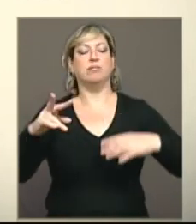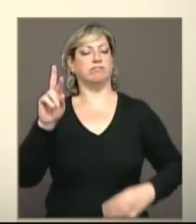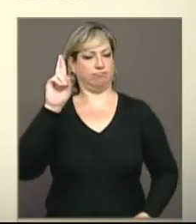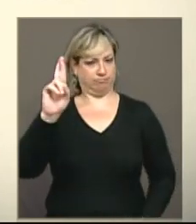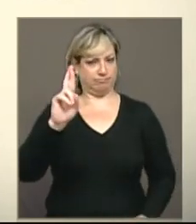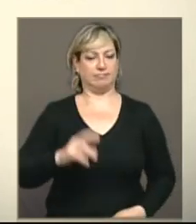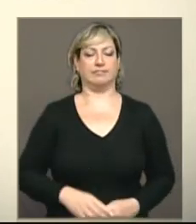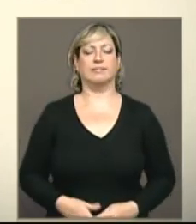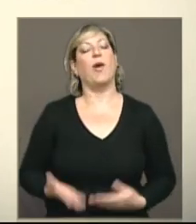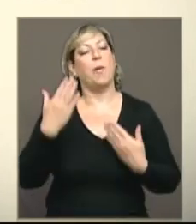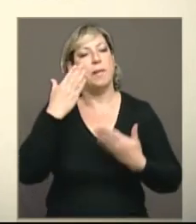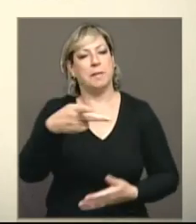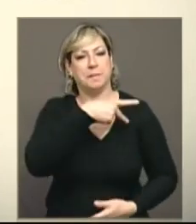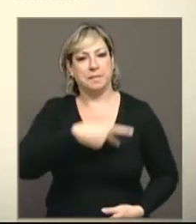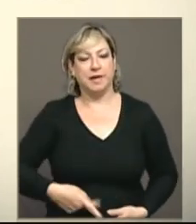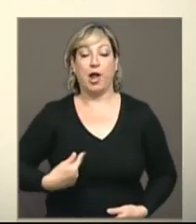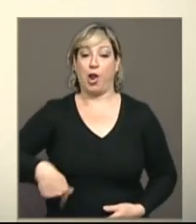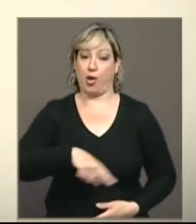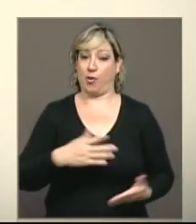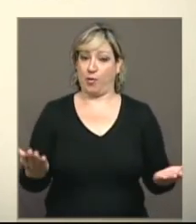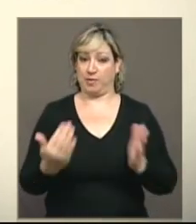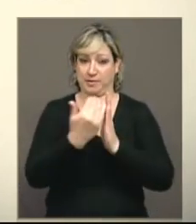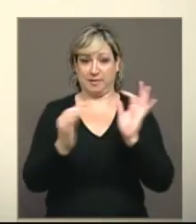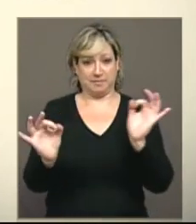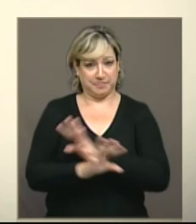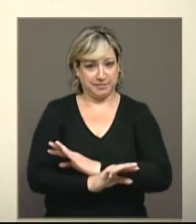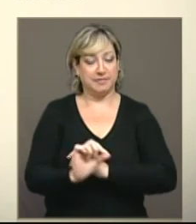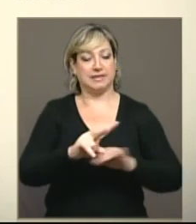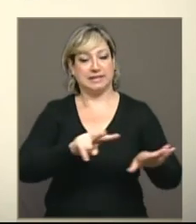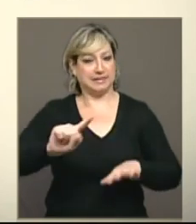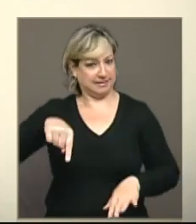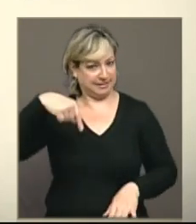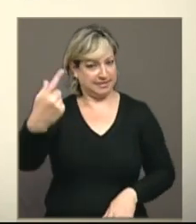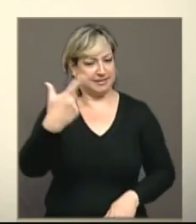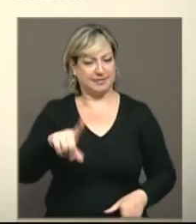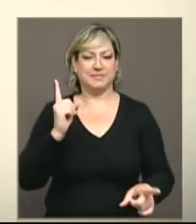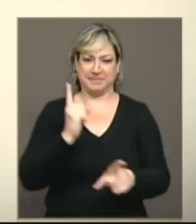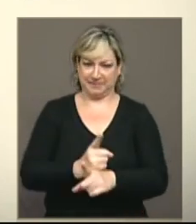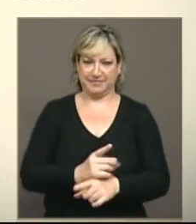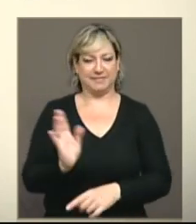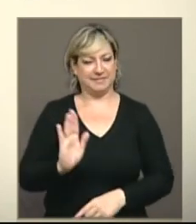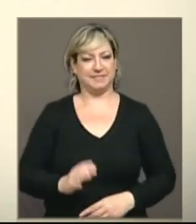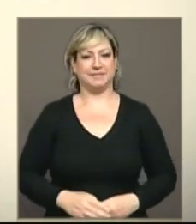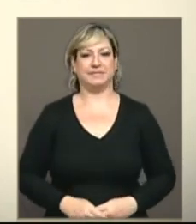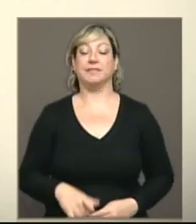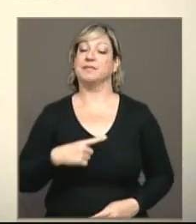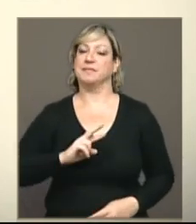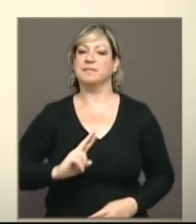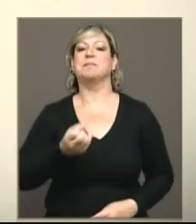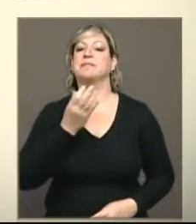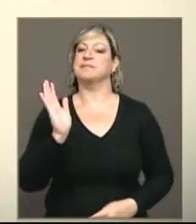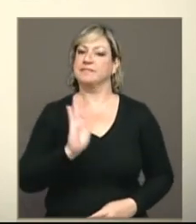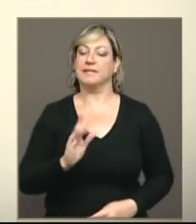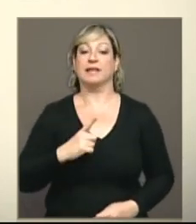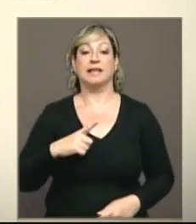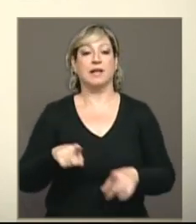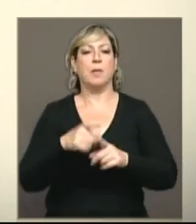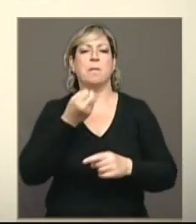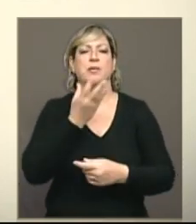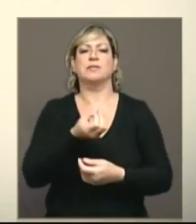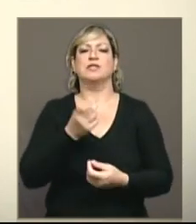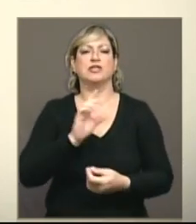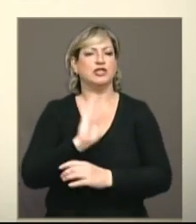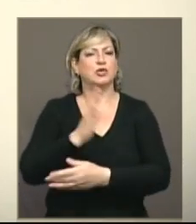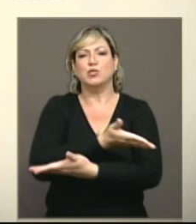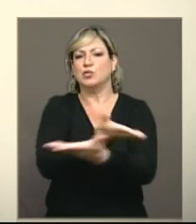responsável Obrigado presidenta o nosso programa hoje chegou ao fim nos encontramos na semana que vem até lá até lá e um